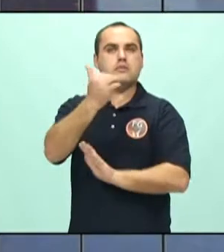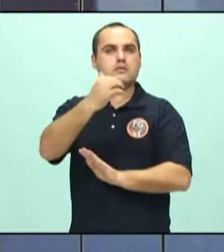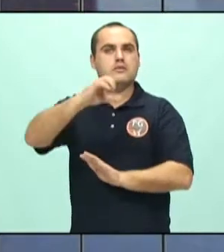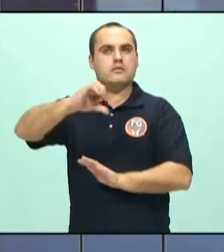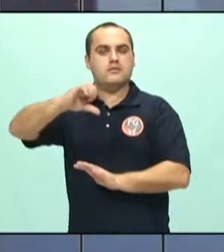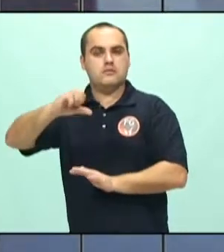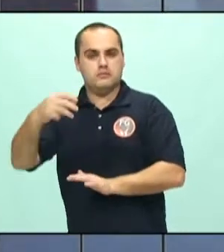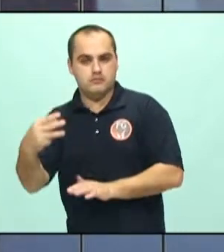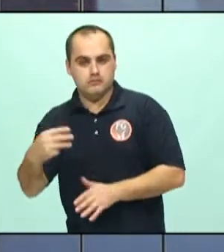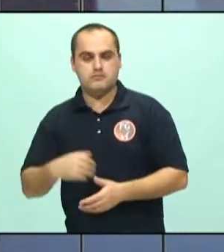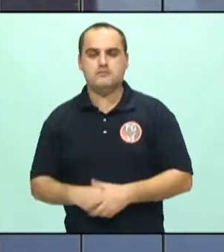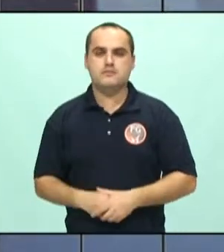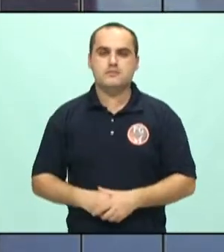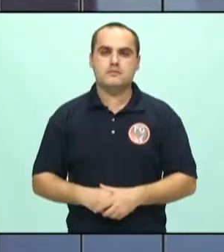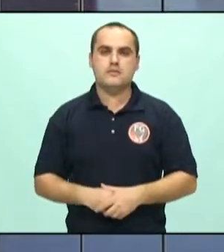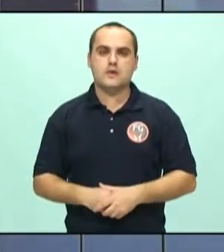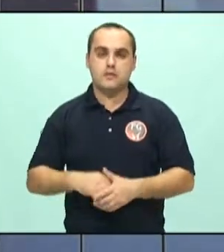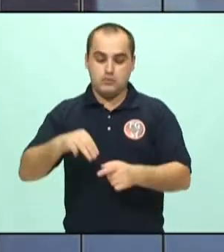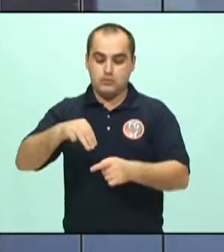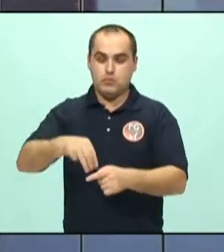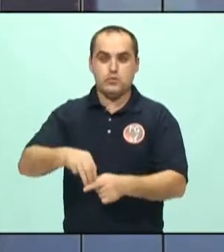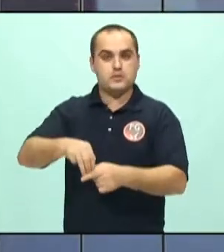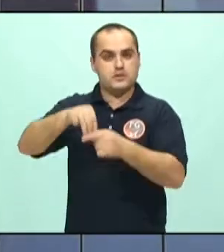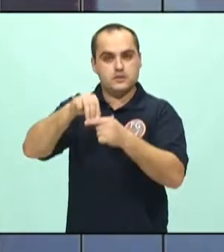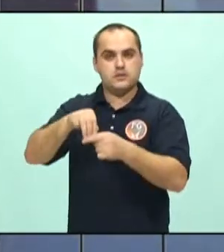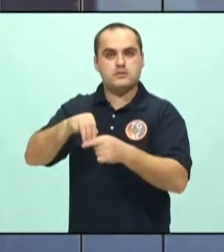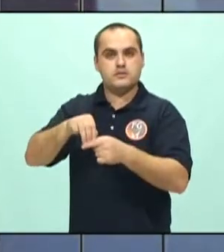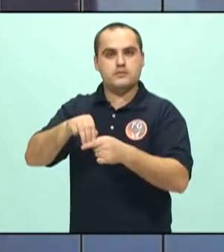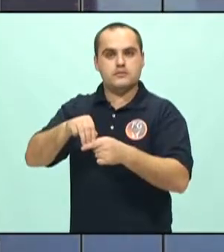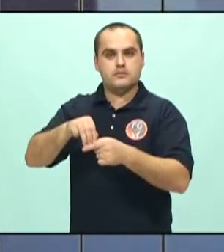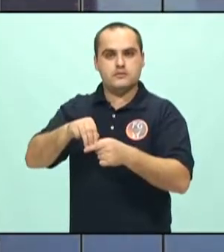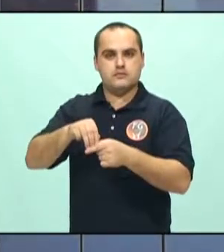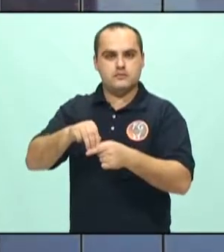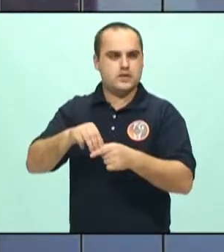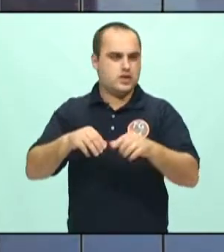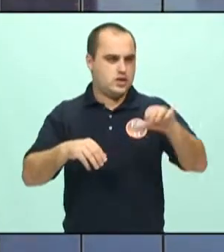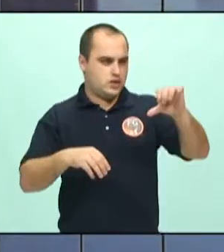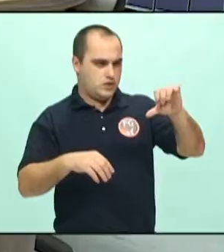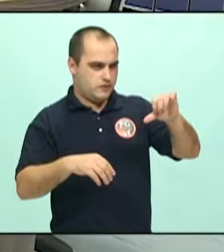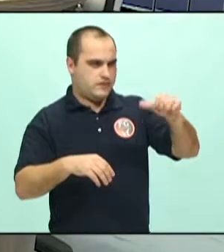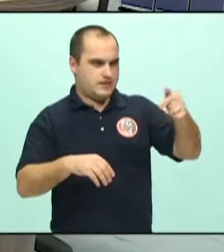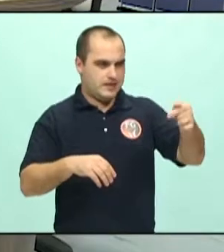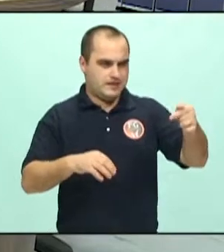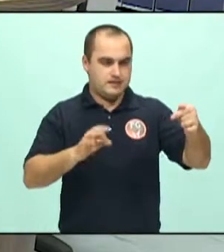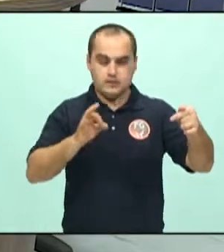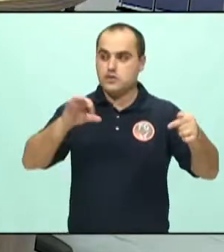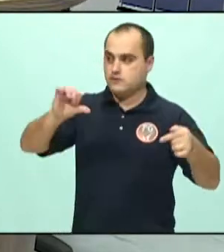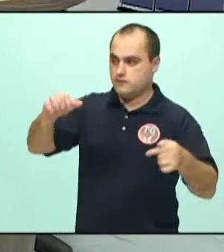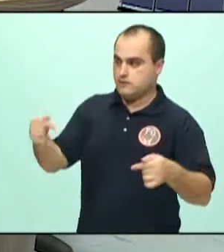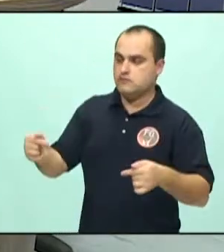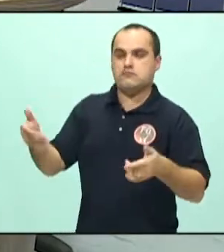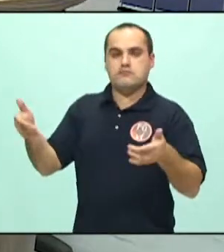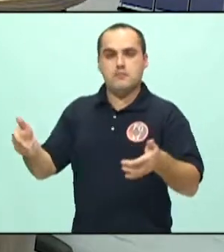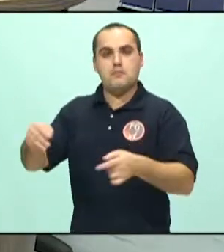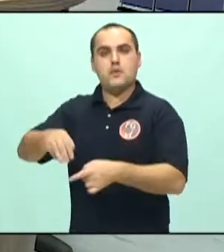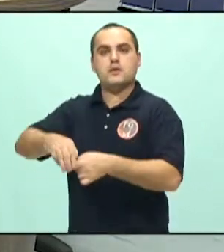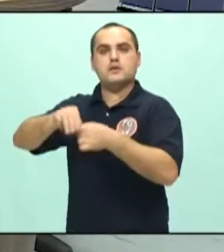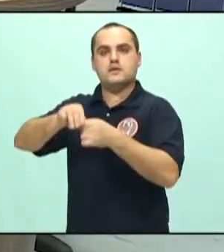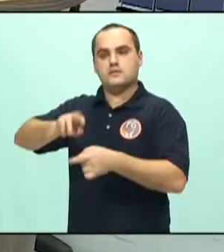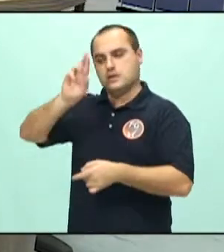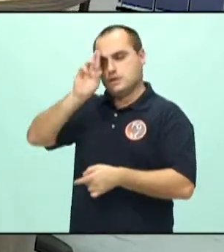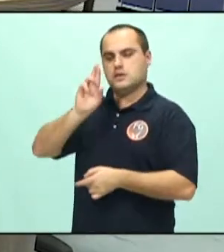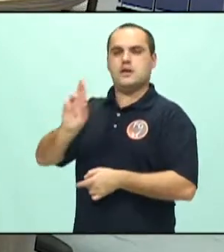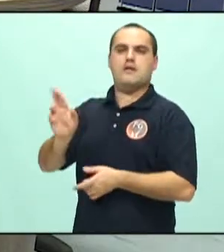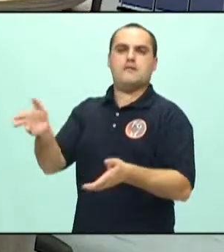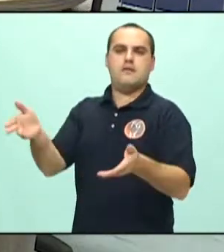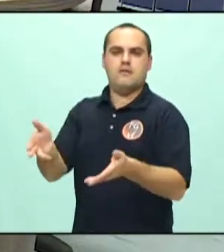tivemos o município tomando o poder do Porto, para você foi em 97, né, Robson? Em definitivo. Né? E nós tivemos uma outra